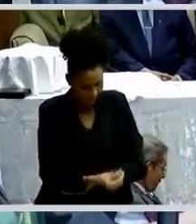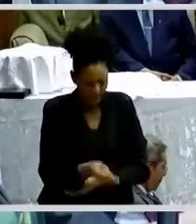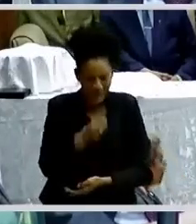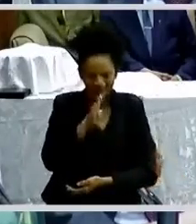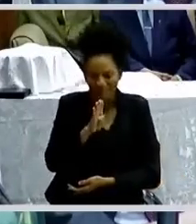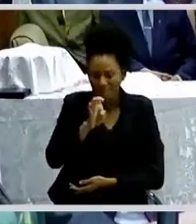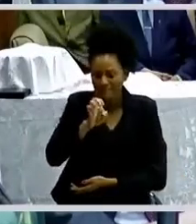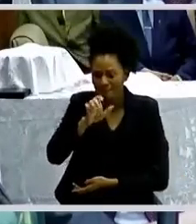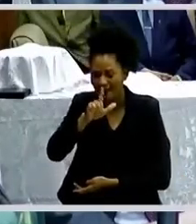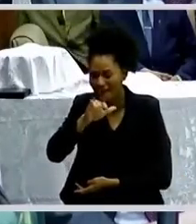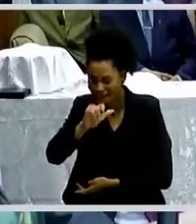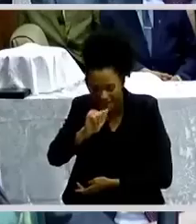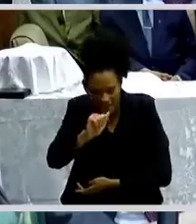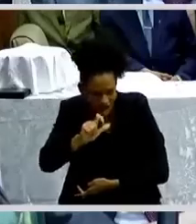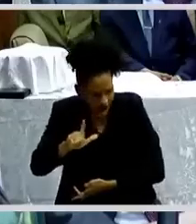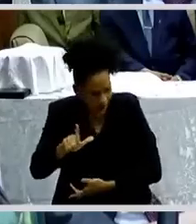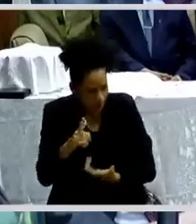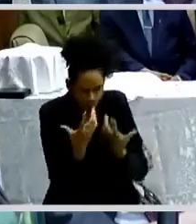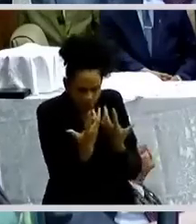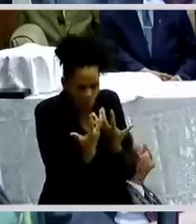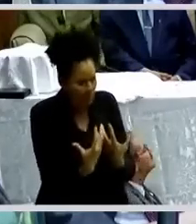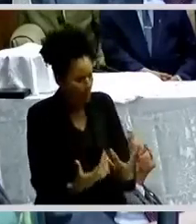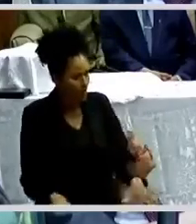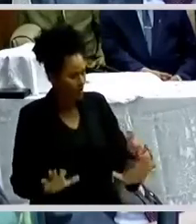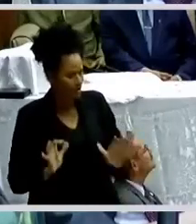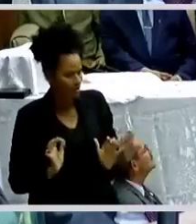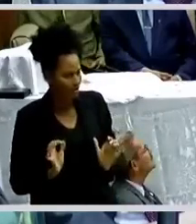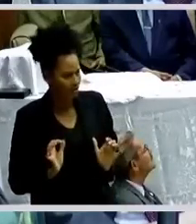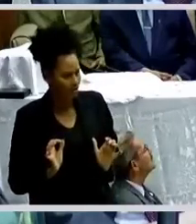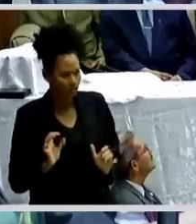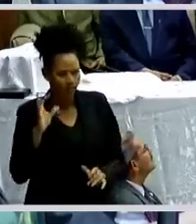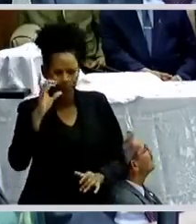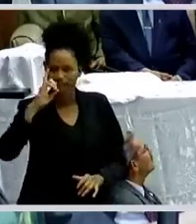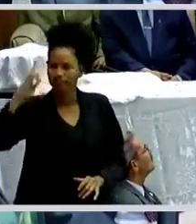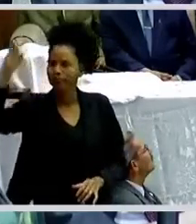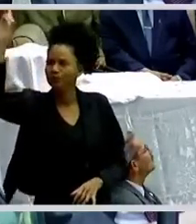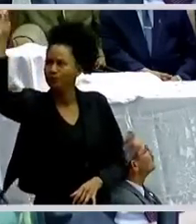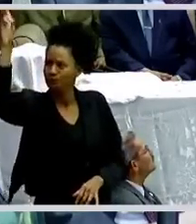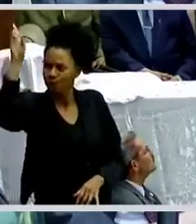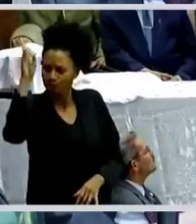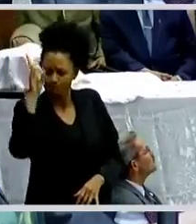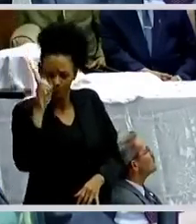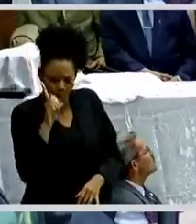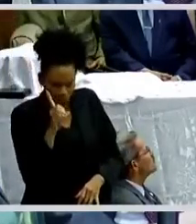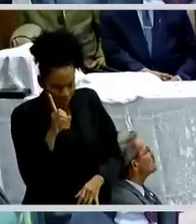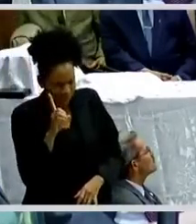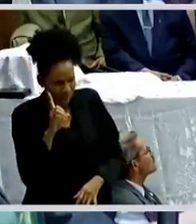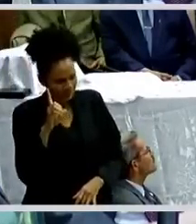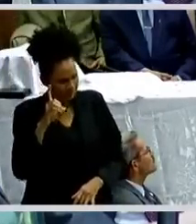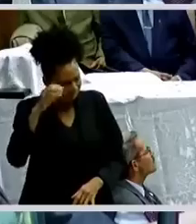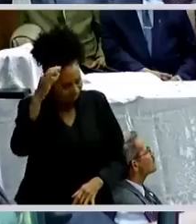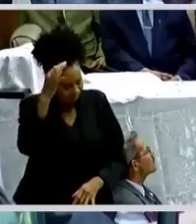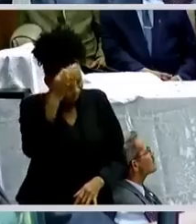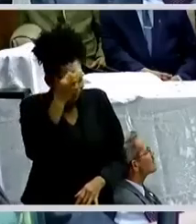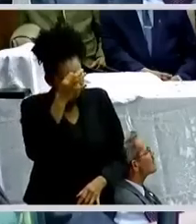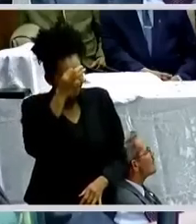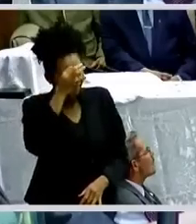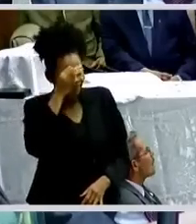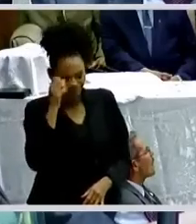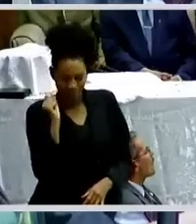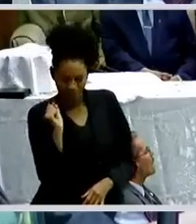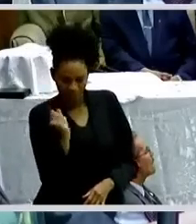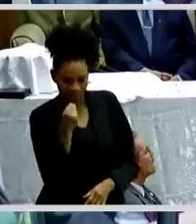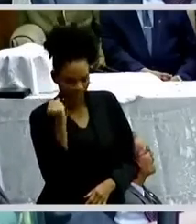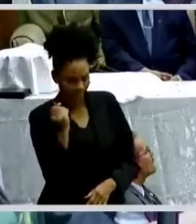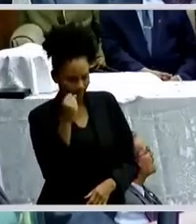não aceitou. Então, Deus vem através do seu espírito a Saul e